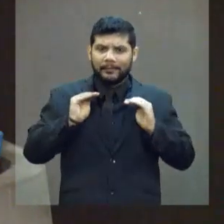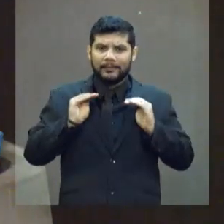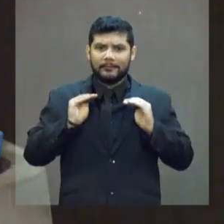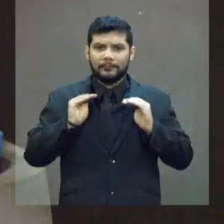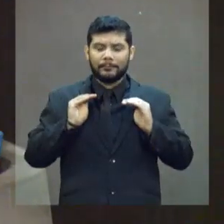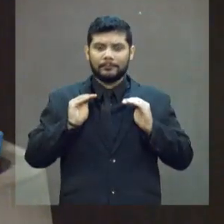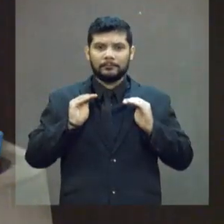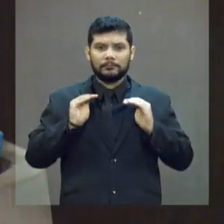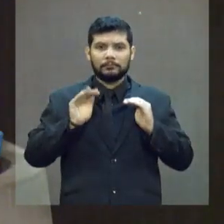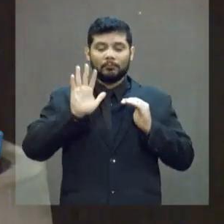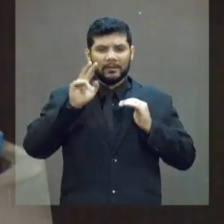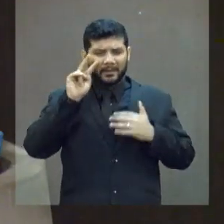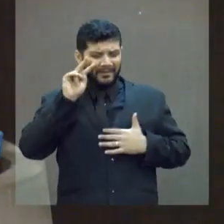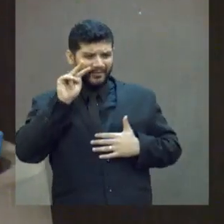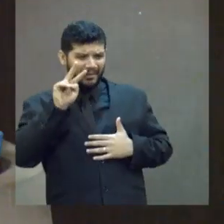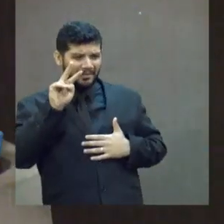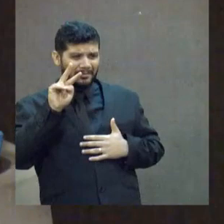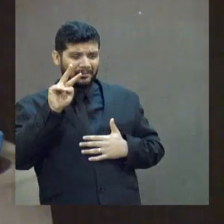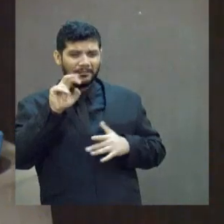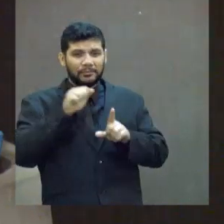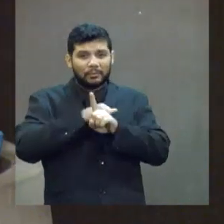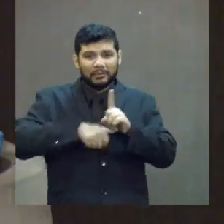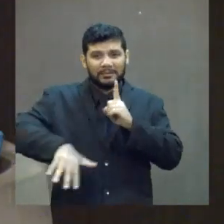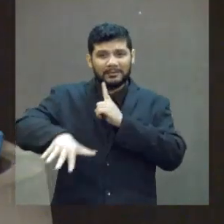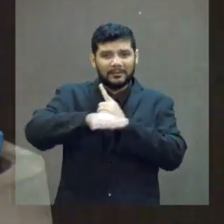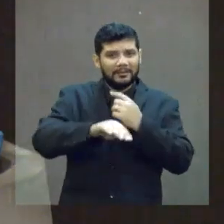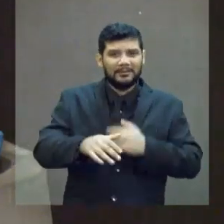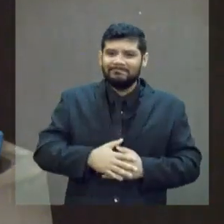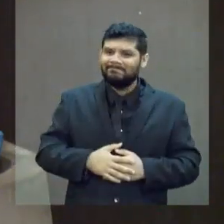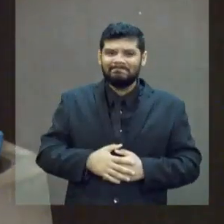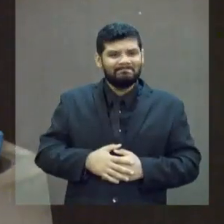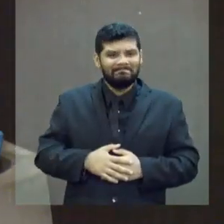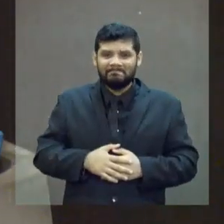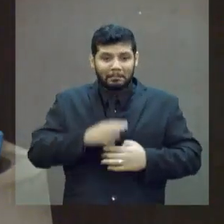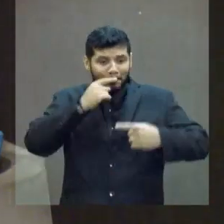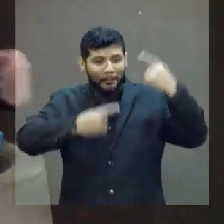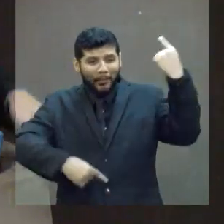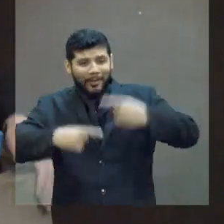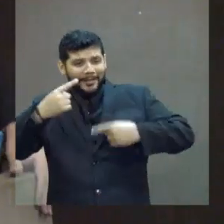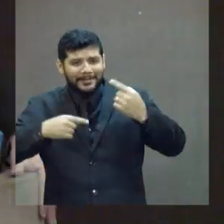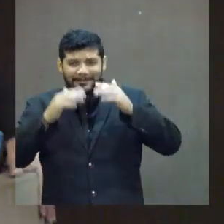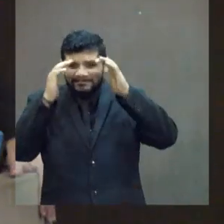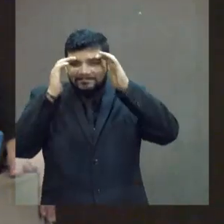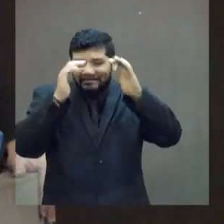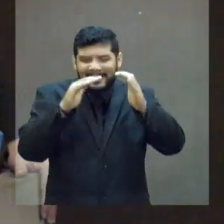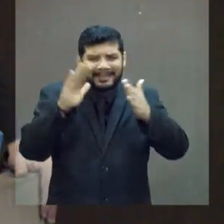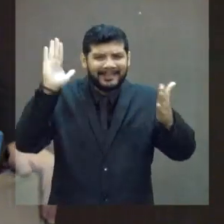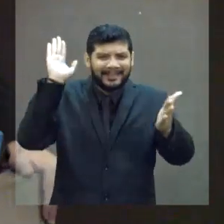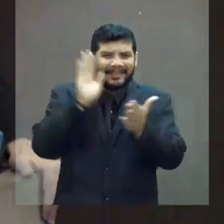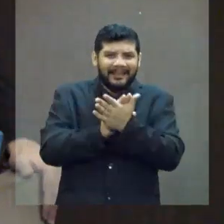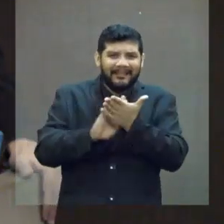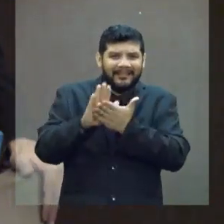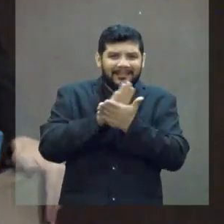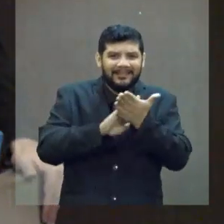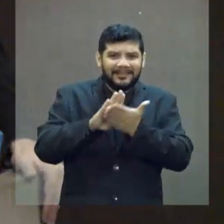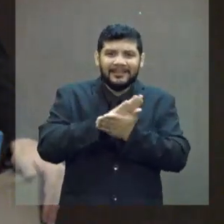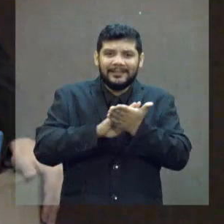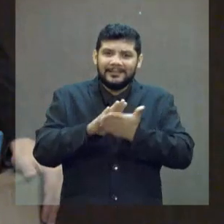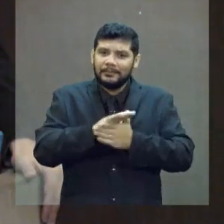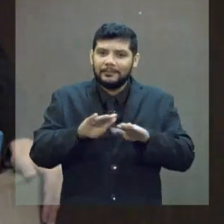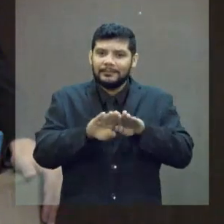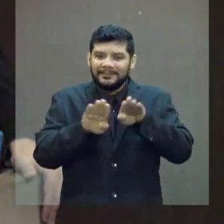de acontecer. Pela sociedade e pelas políticas públicas. A média no Brasil, para uma pessoa de baixa